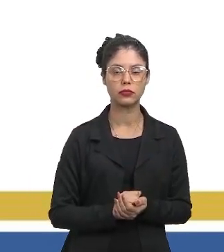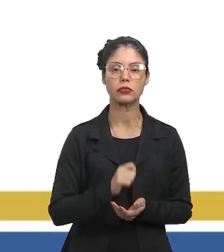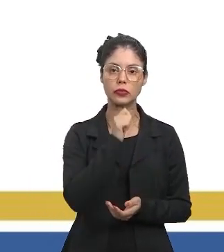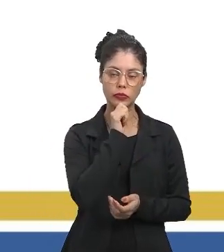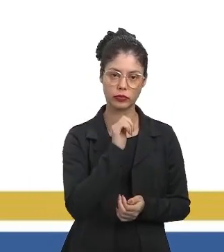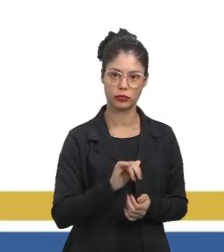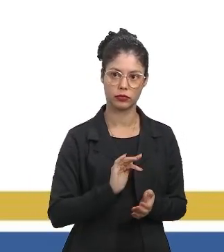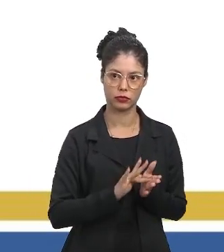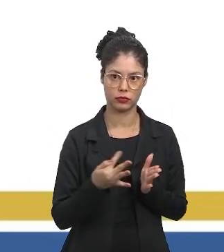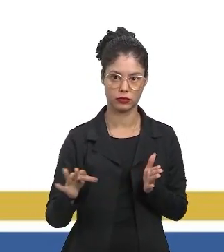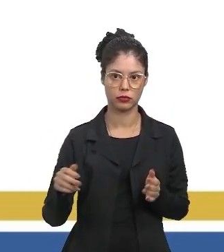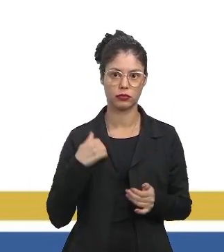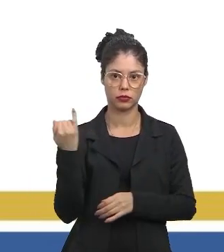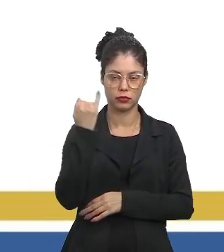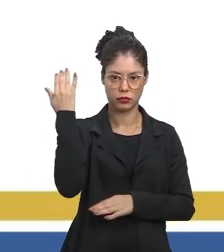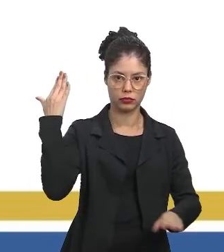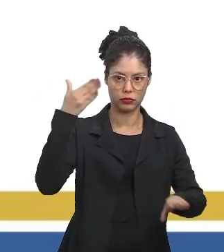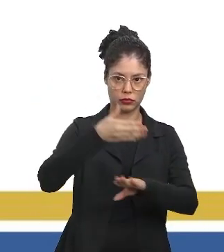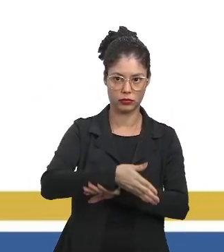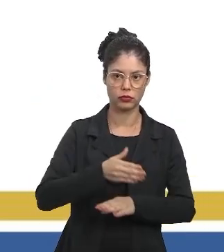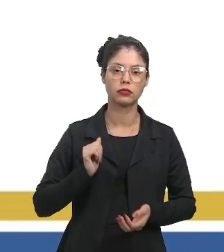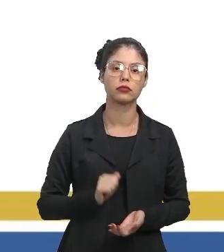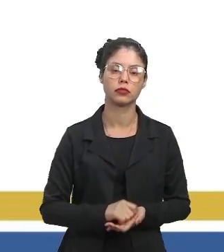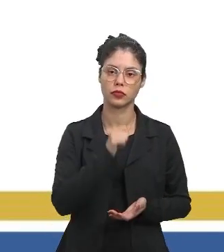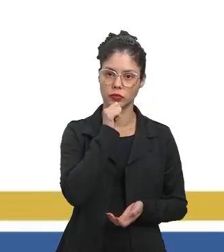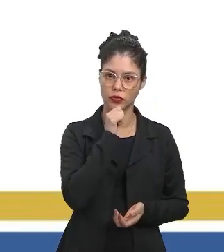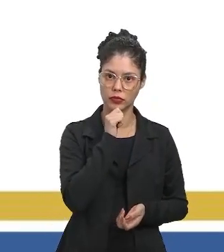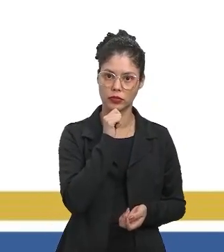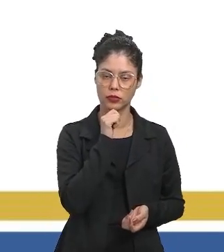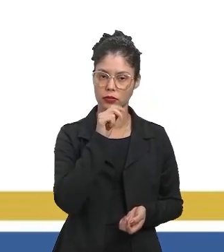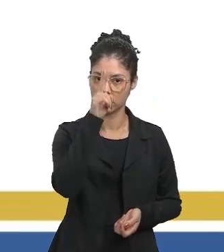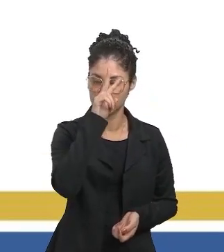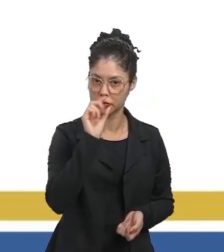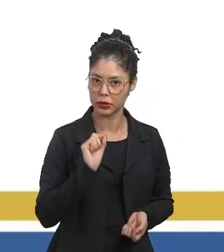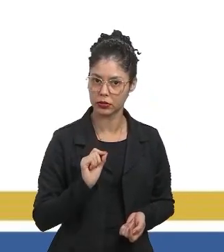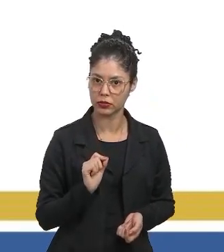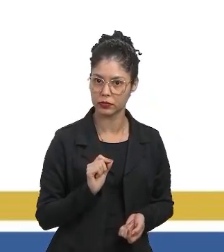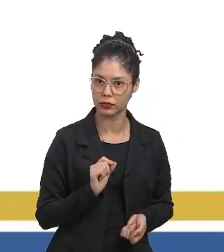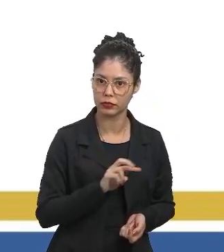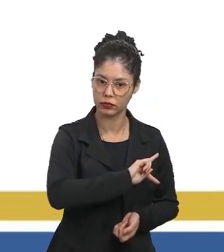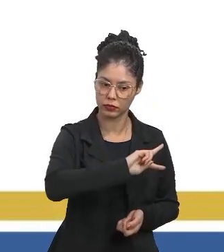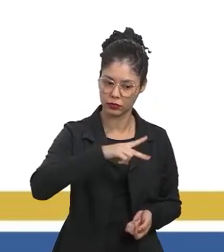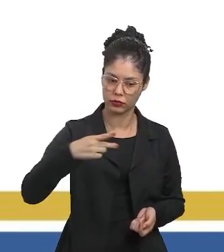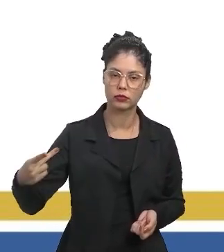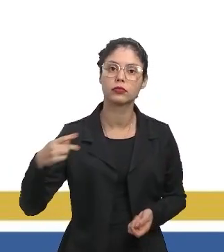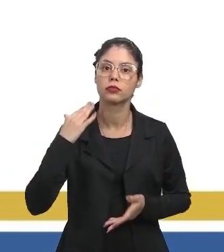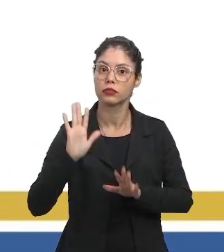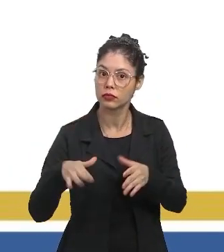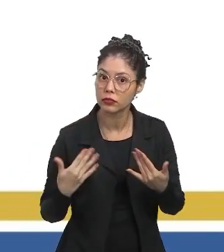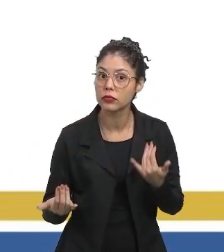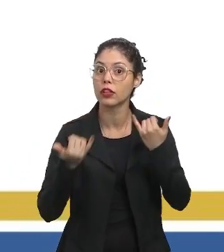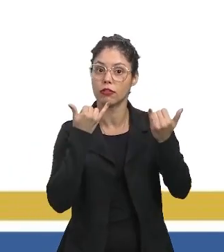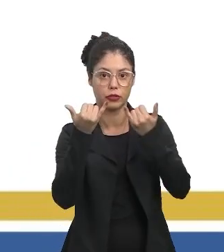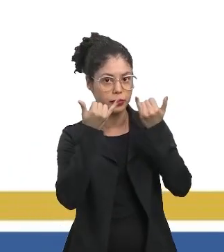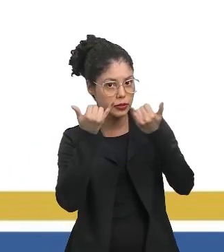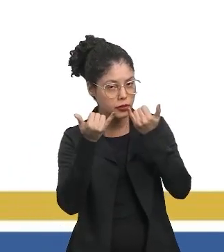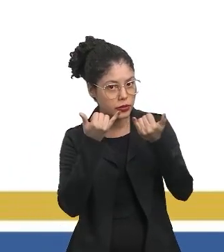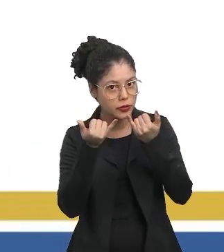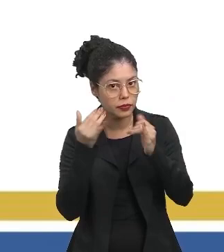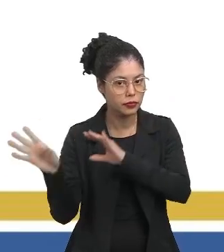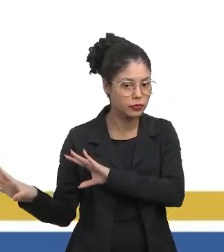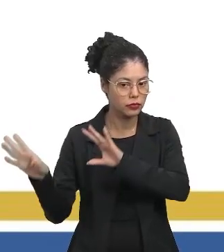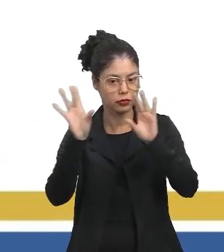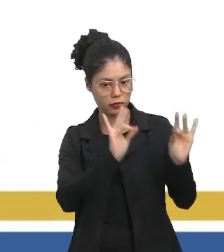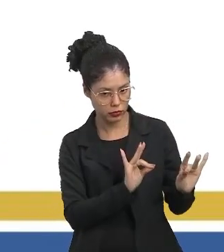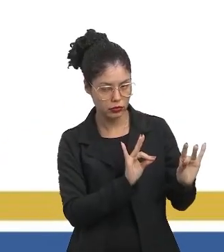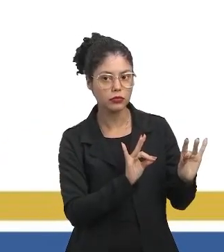função específica atuando no mesmo compartimento celular de sempre. Só para lembrar, RNA mensageiro, qual é a função dele? Fazer com